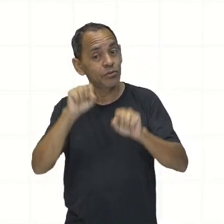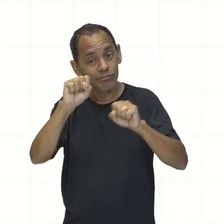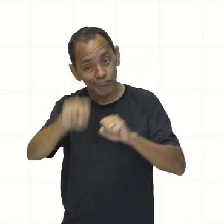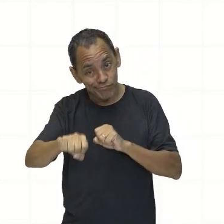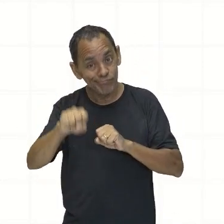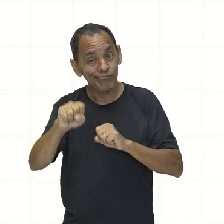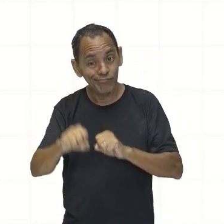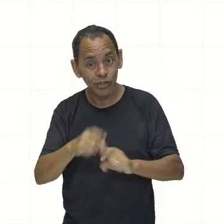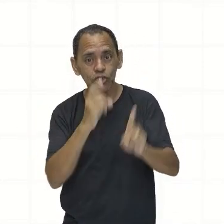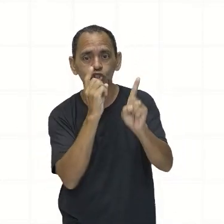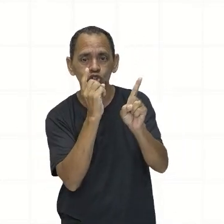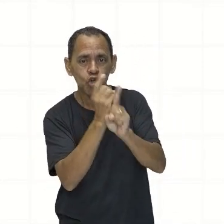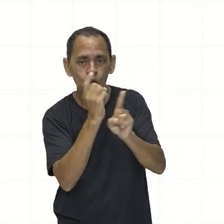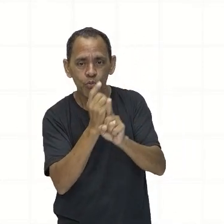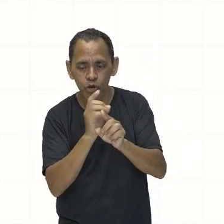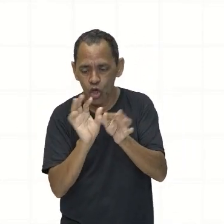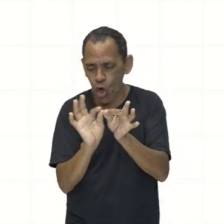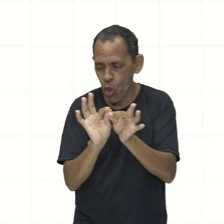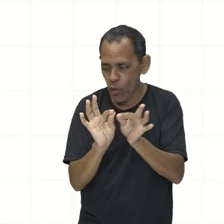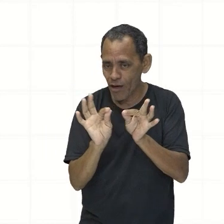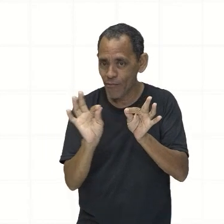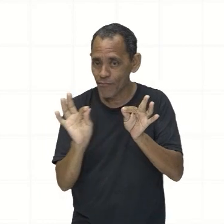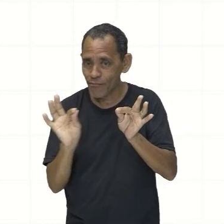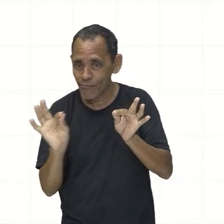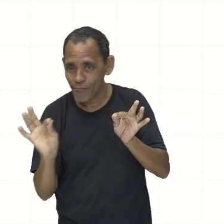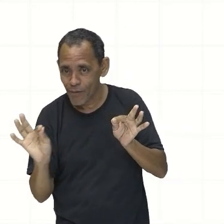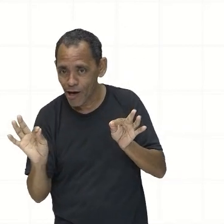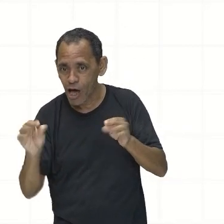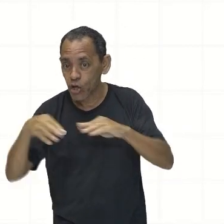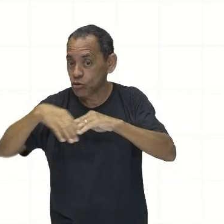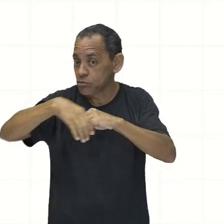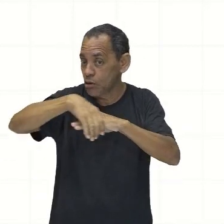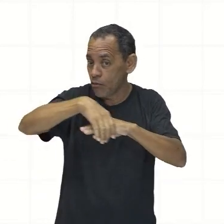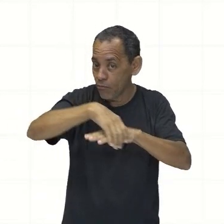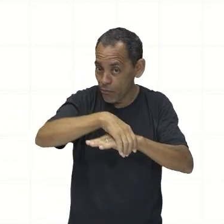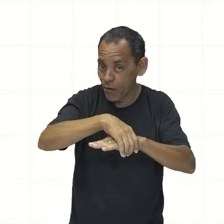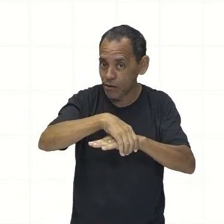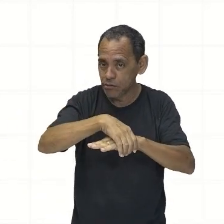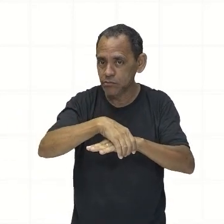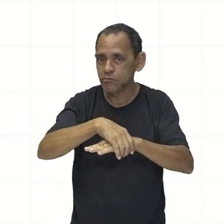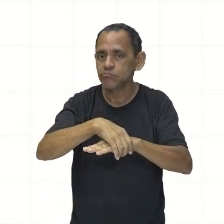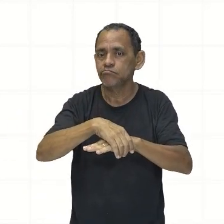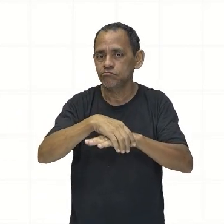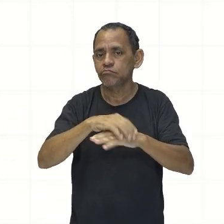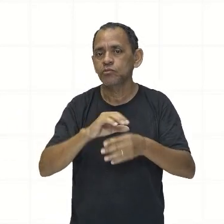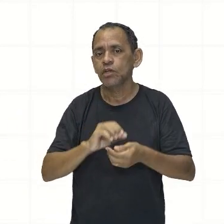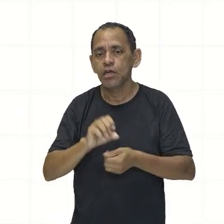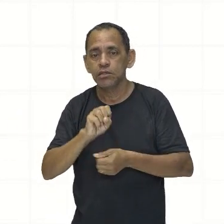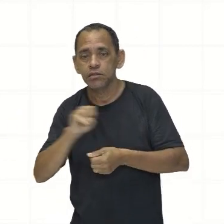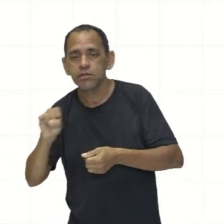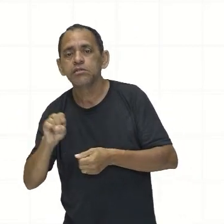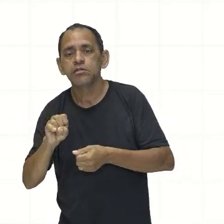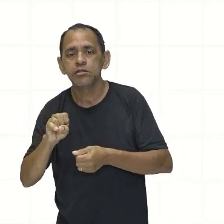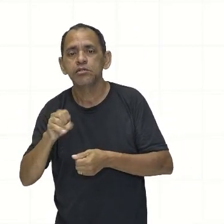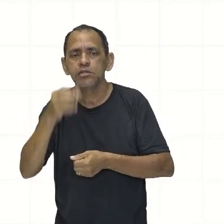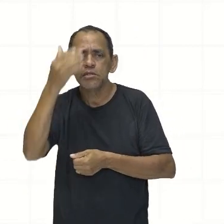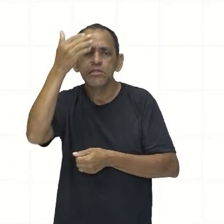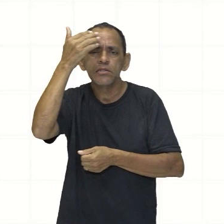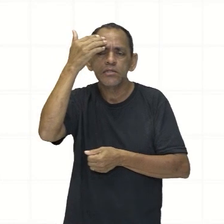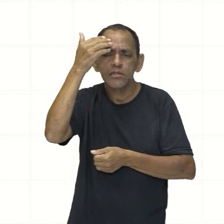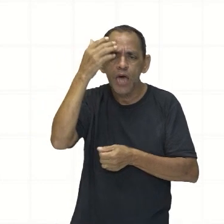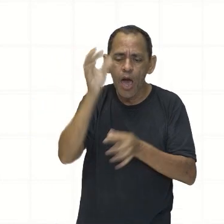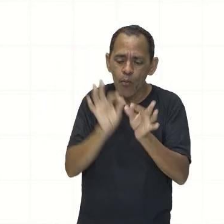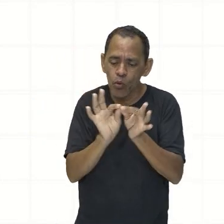o tamanho do sapato que nós calçamos se nós soubermos o comprimento do nosso